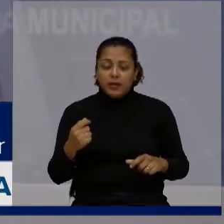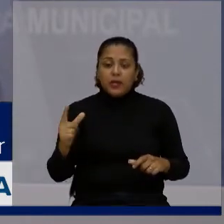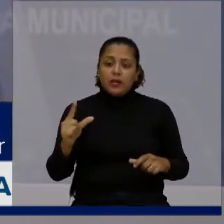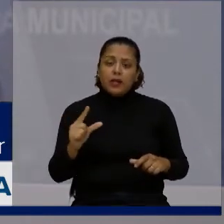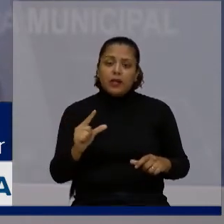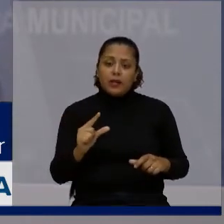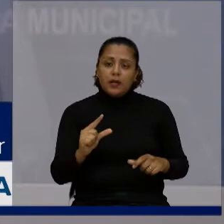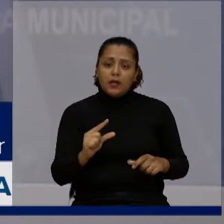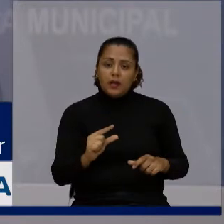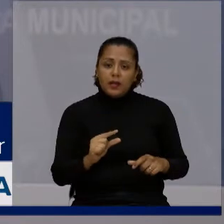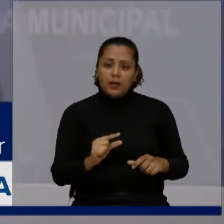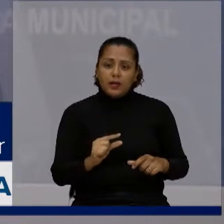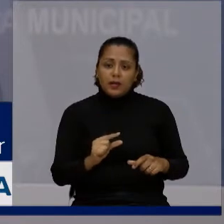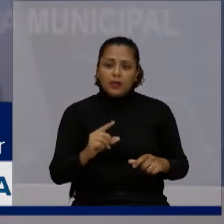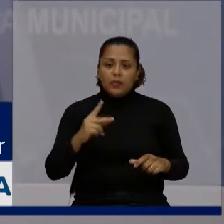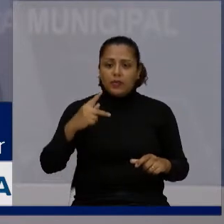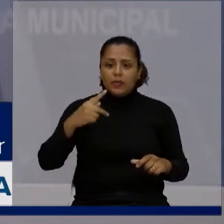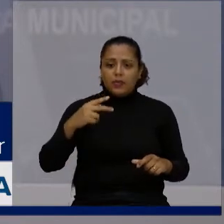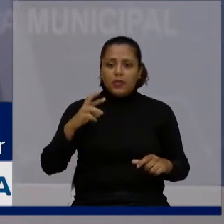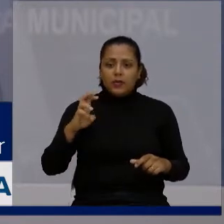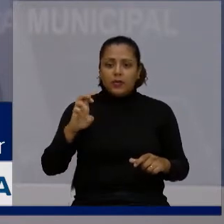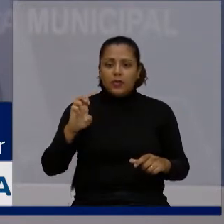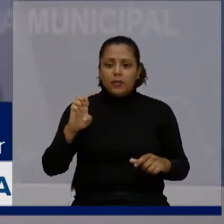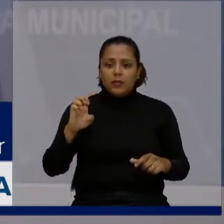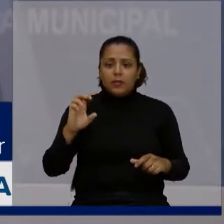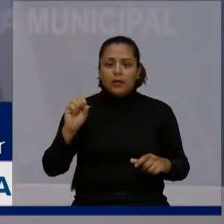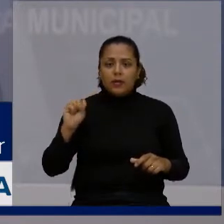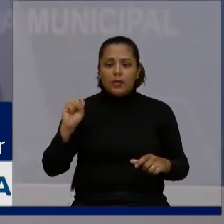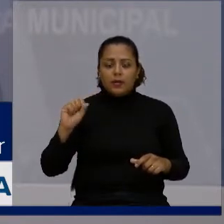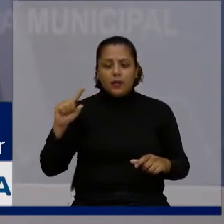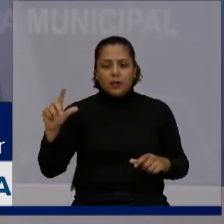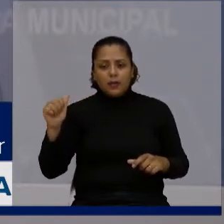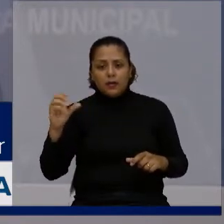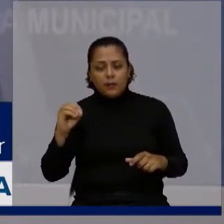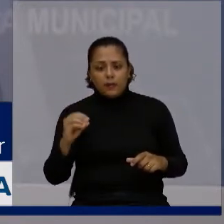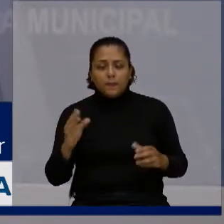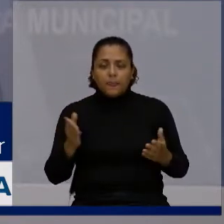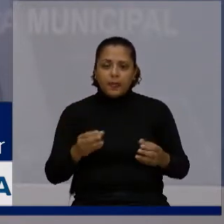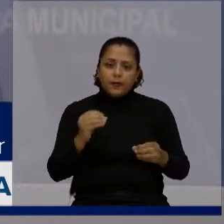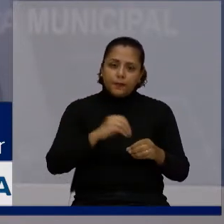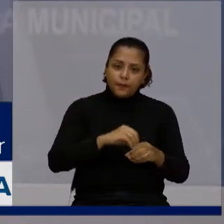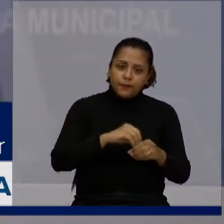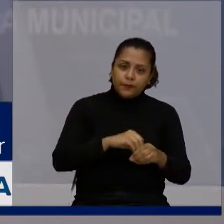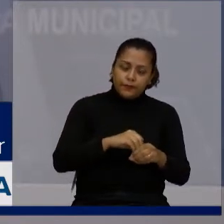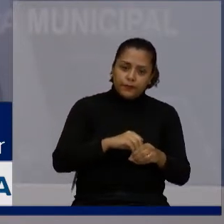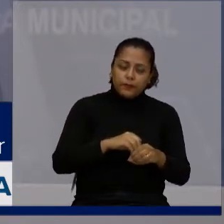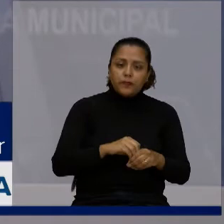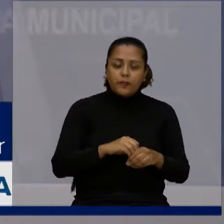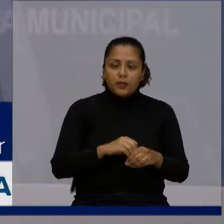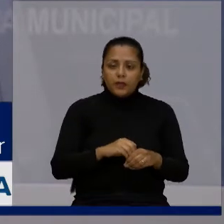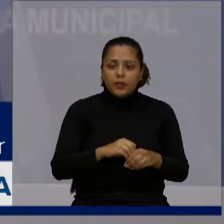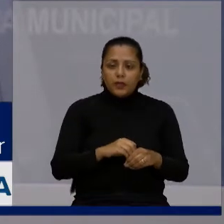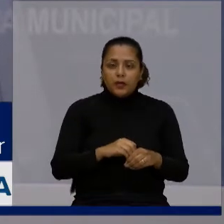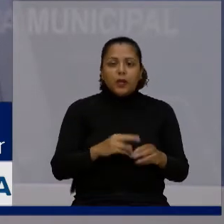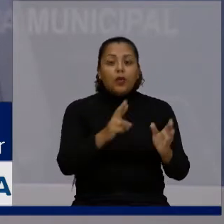menor. Inclusive, nós estamos votando hoje o requerimento, eu pedindo o relatório do ano passado.